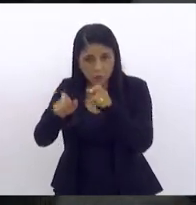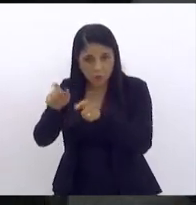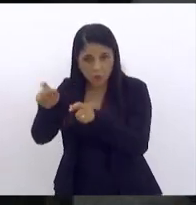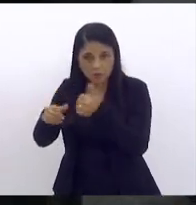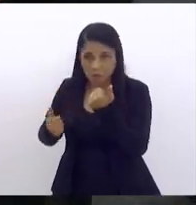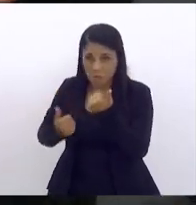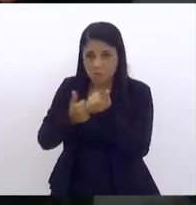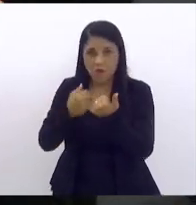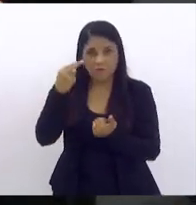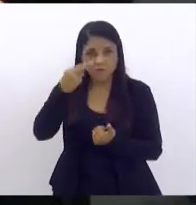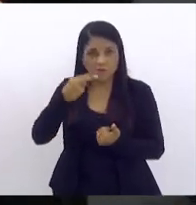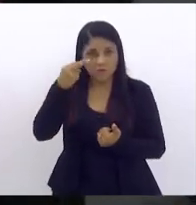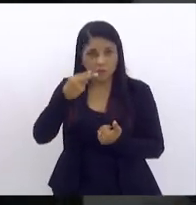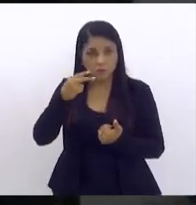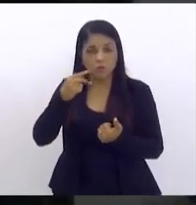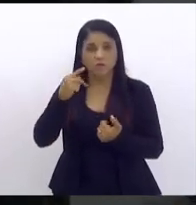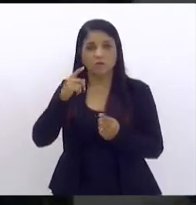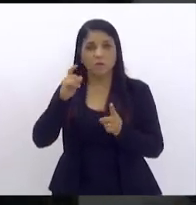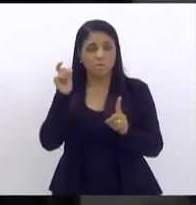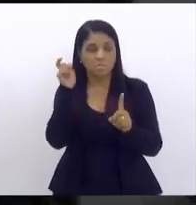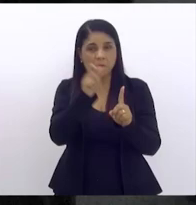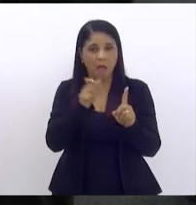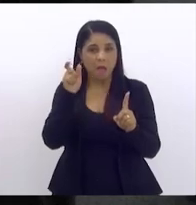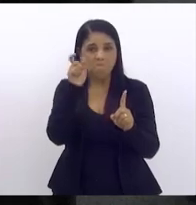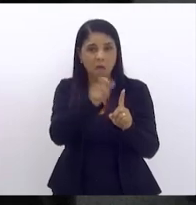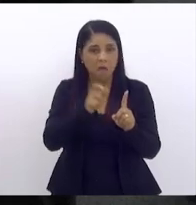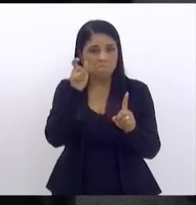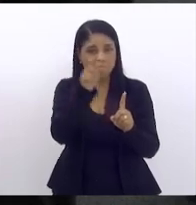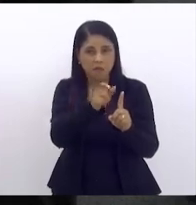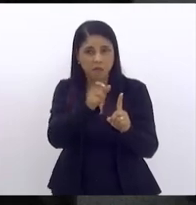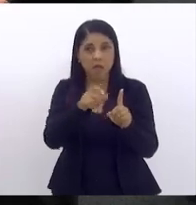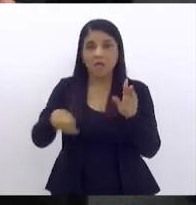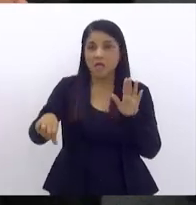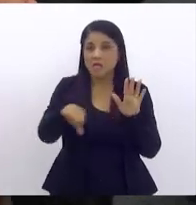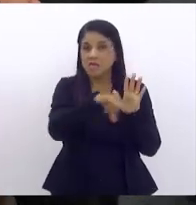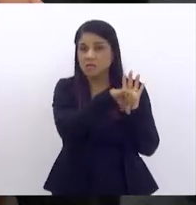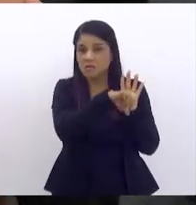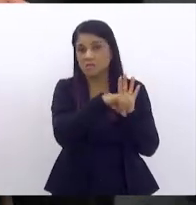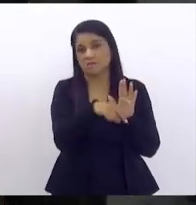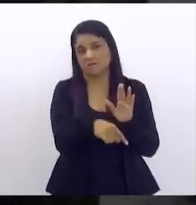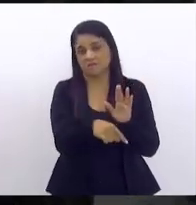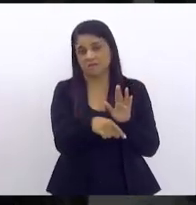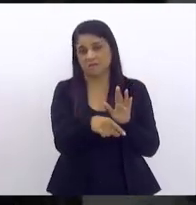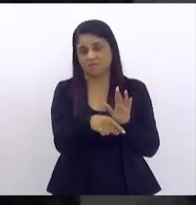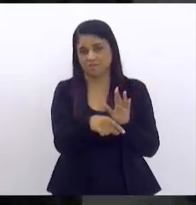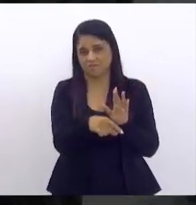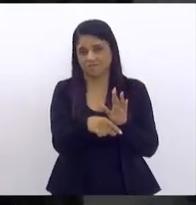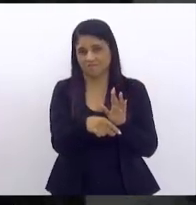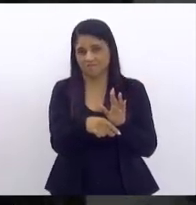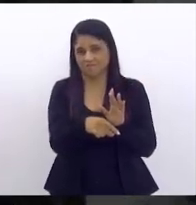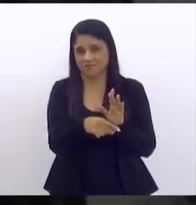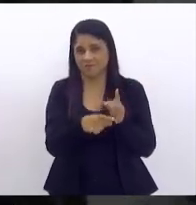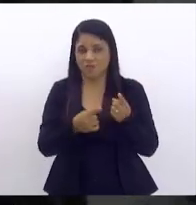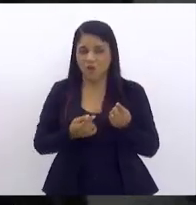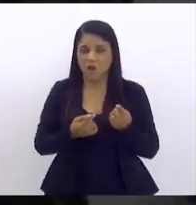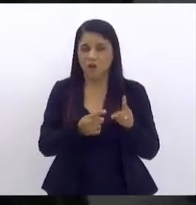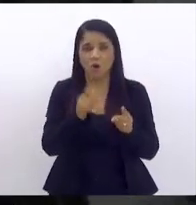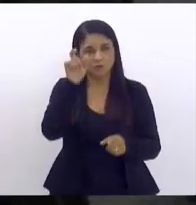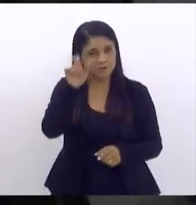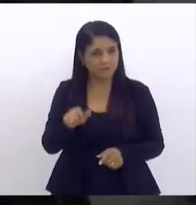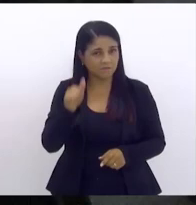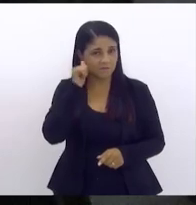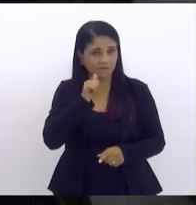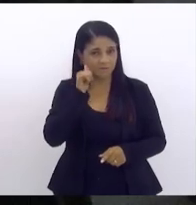uma série de arbitrariedades, de, enfim, crimes ao pleno exercício do